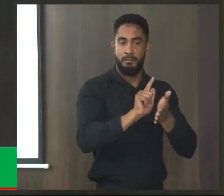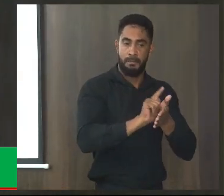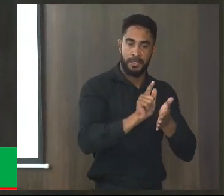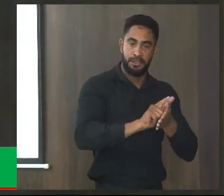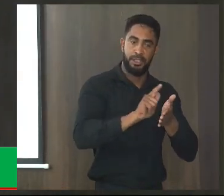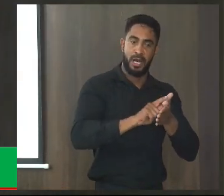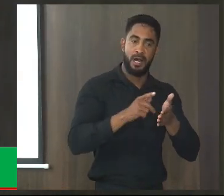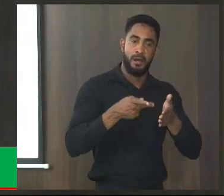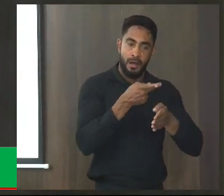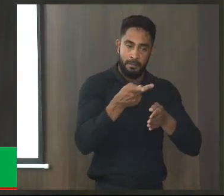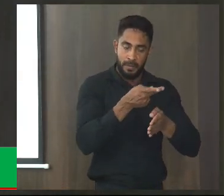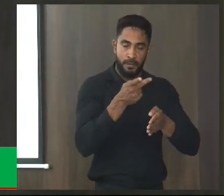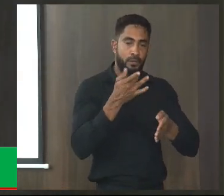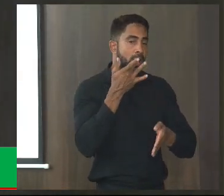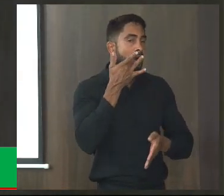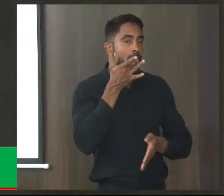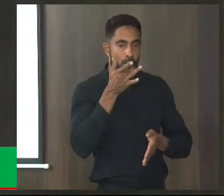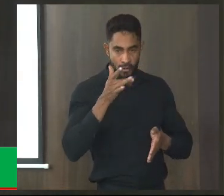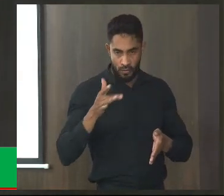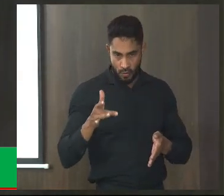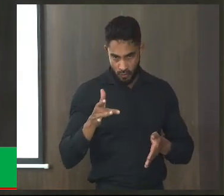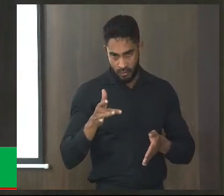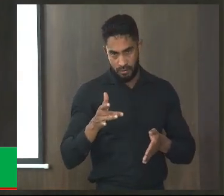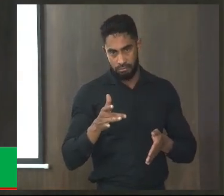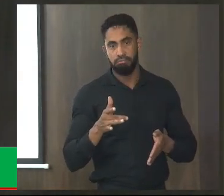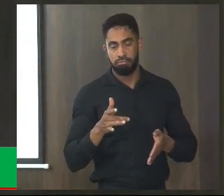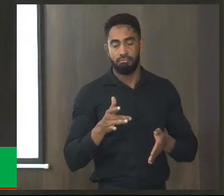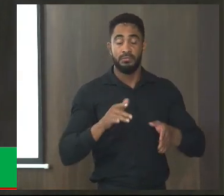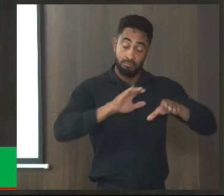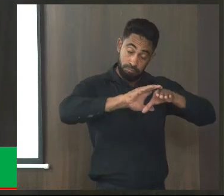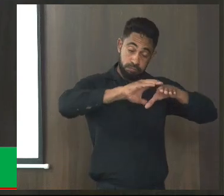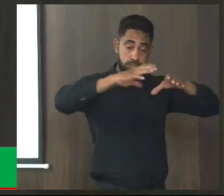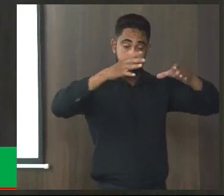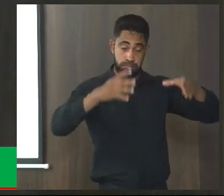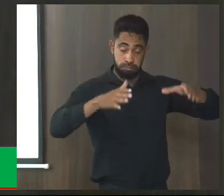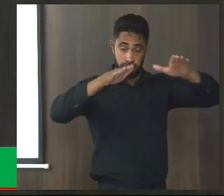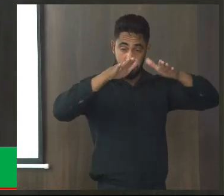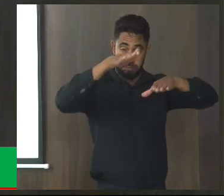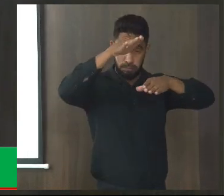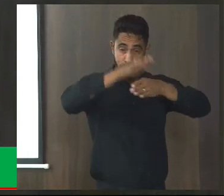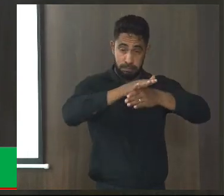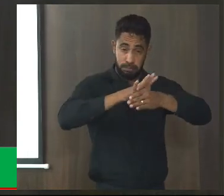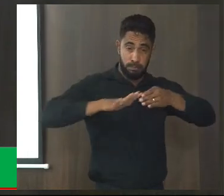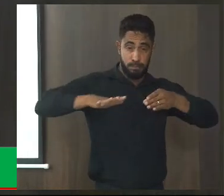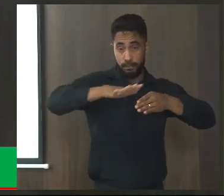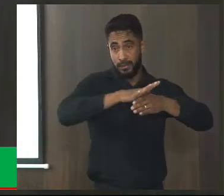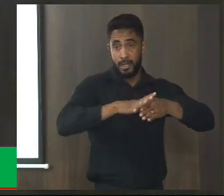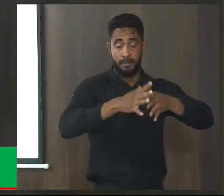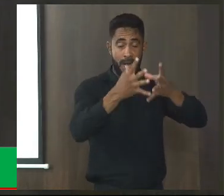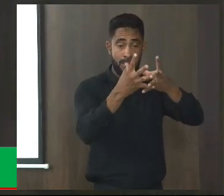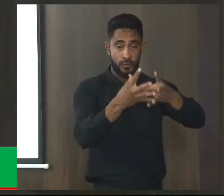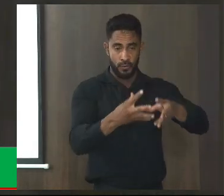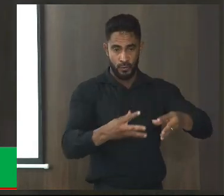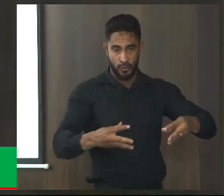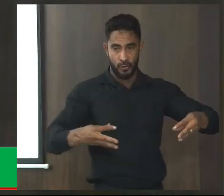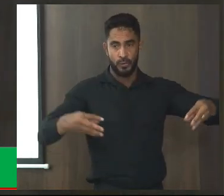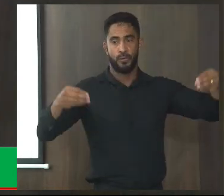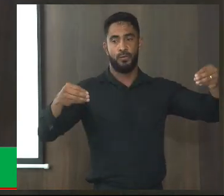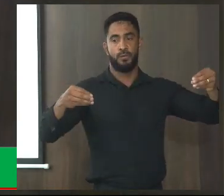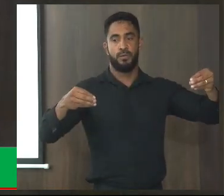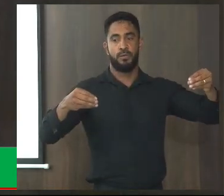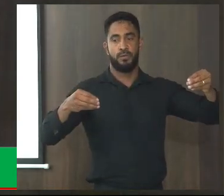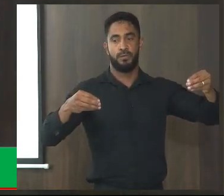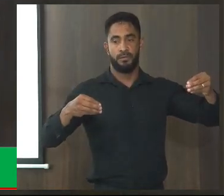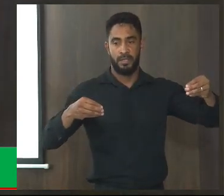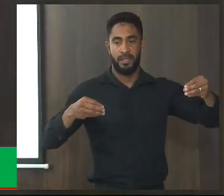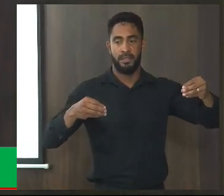ser a seco, essa barragem ela vai ser toda coberta, vai secar, tirar essa água, para não tornar ali uma areia movediça.